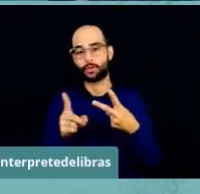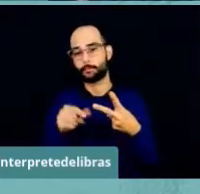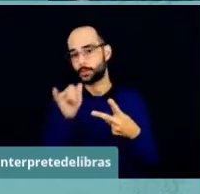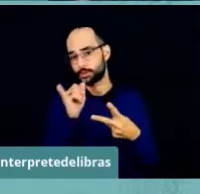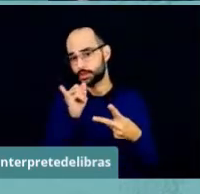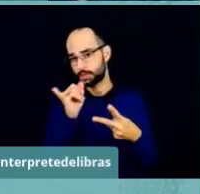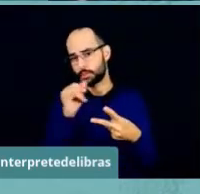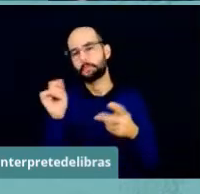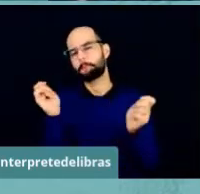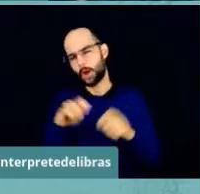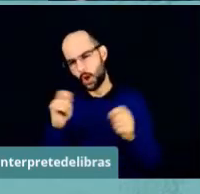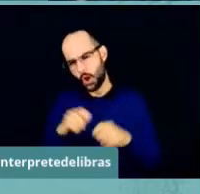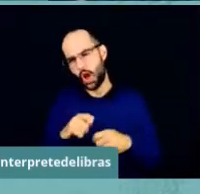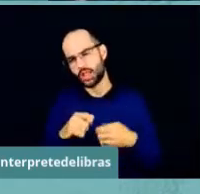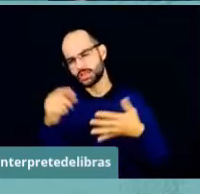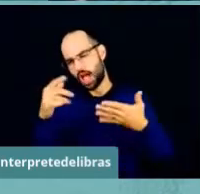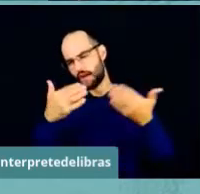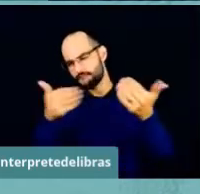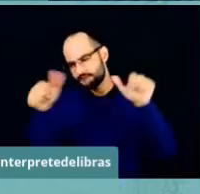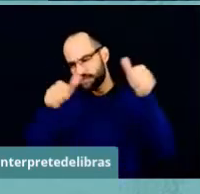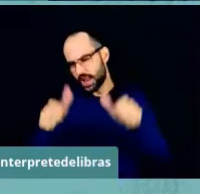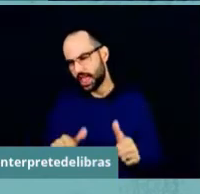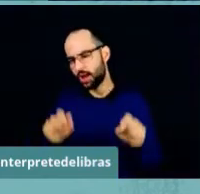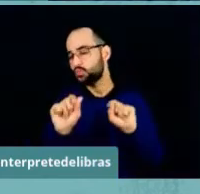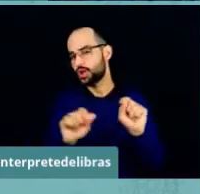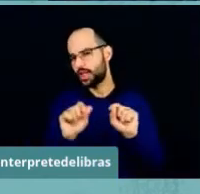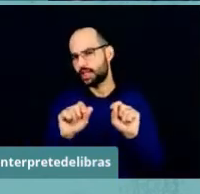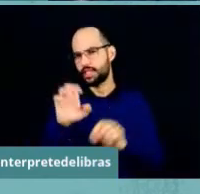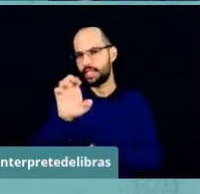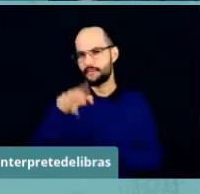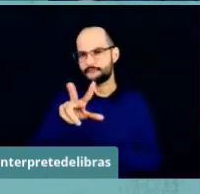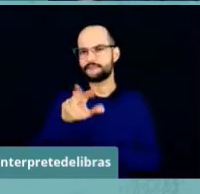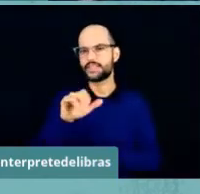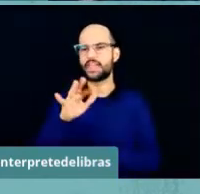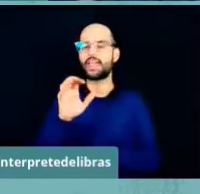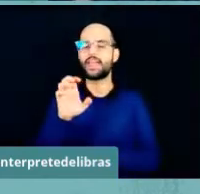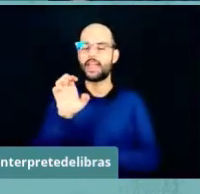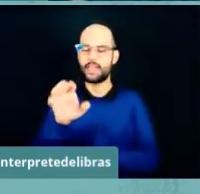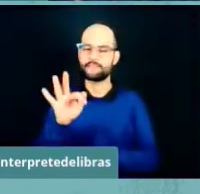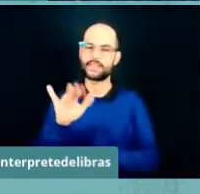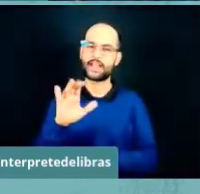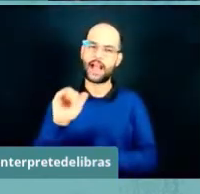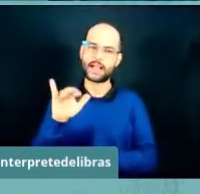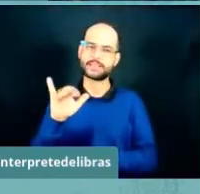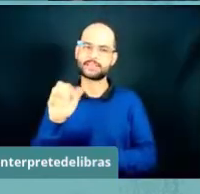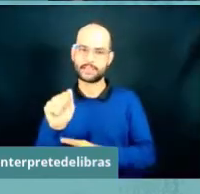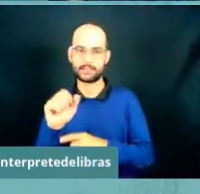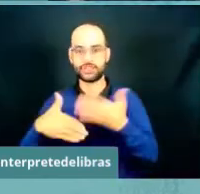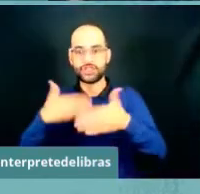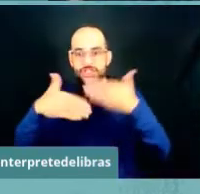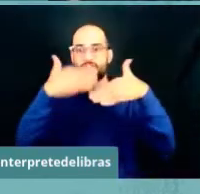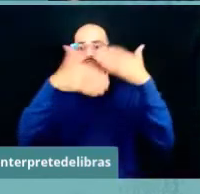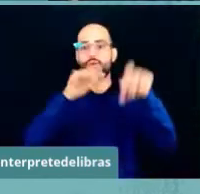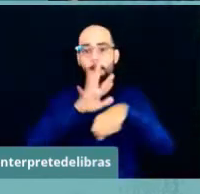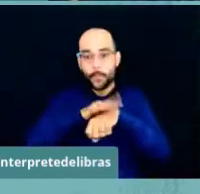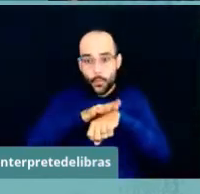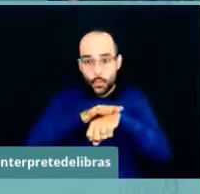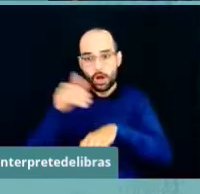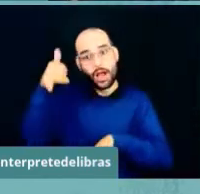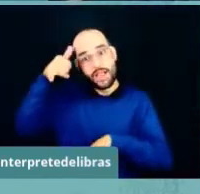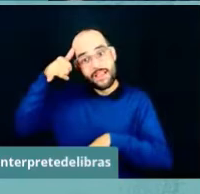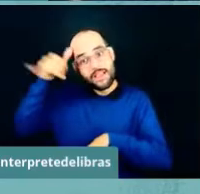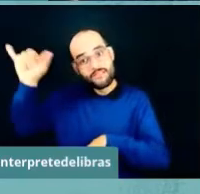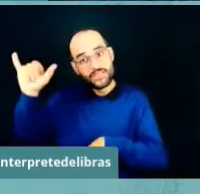critérios diferentes. Você pode avaliar a eficácia para desenvolvimento de doença, para evitar óbito, para